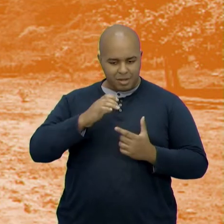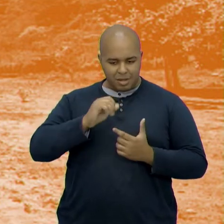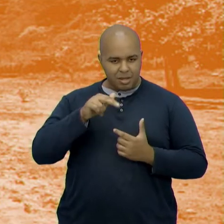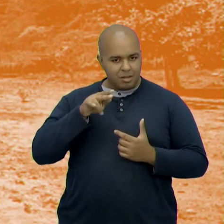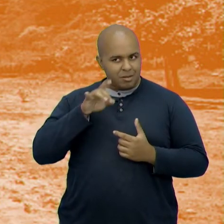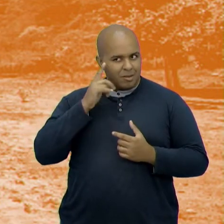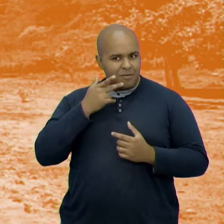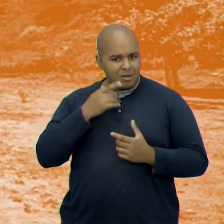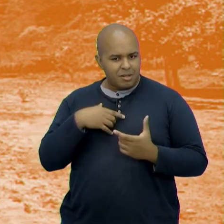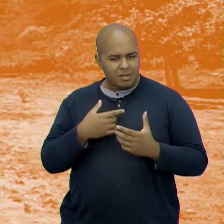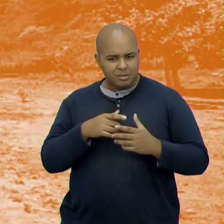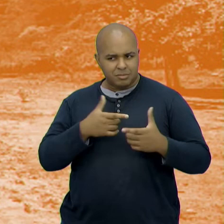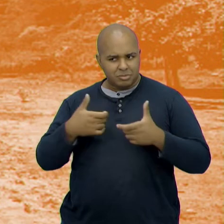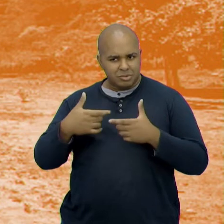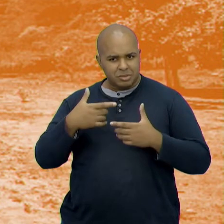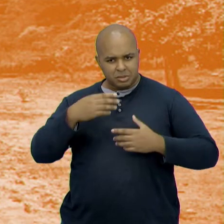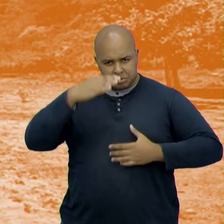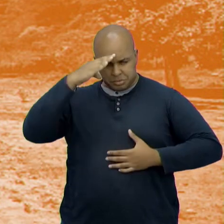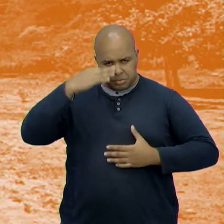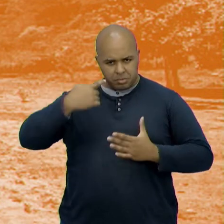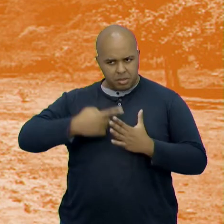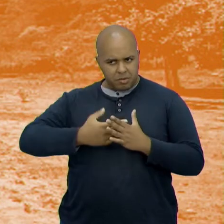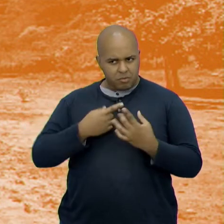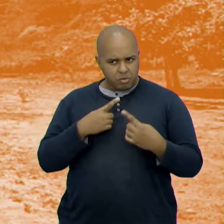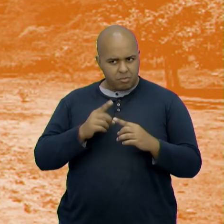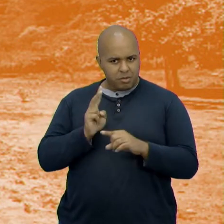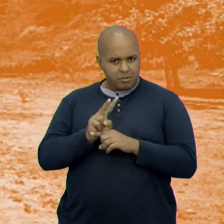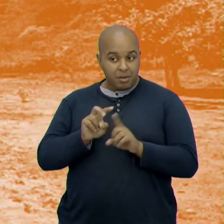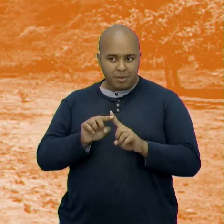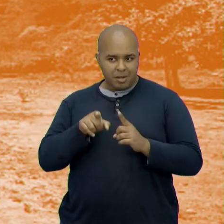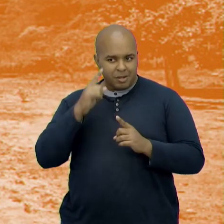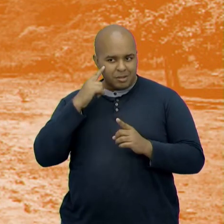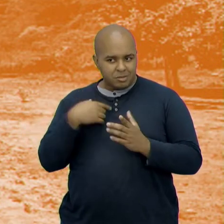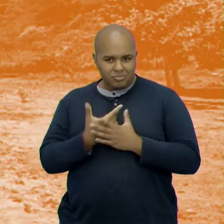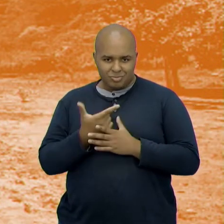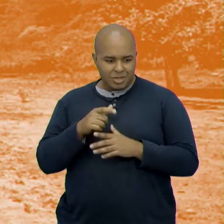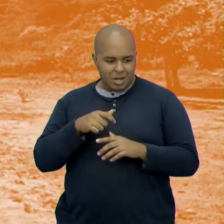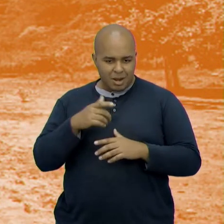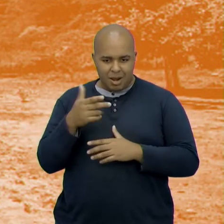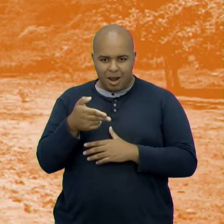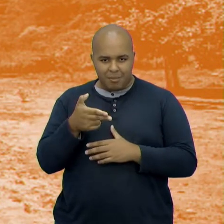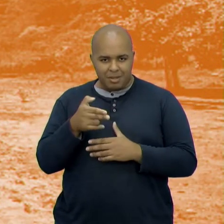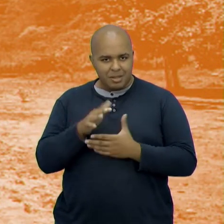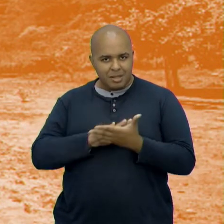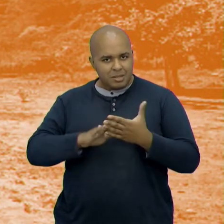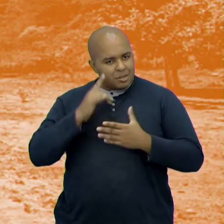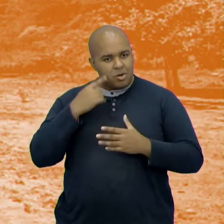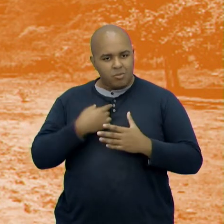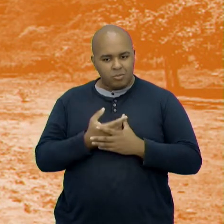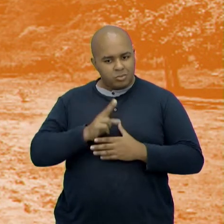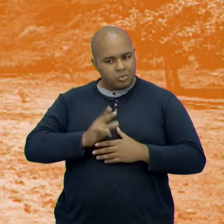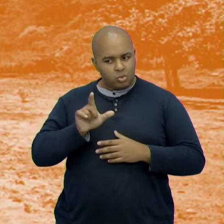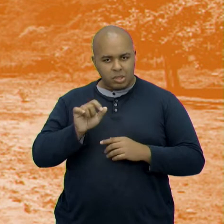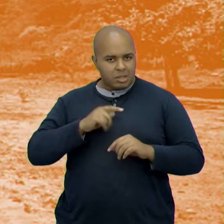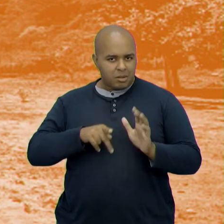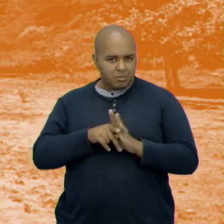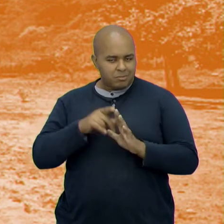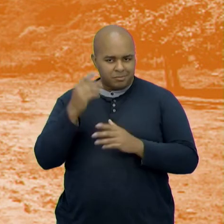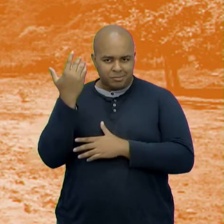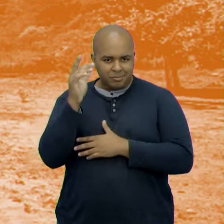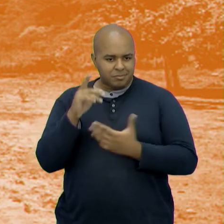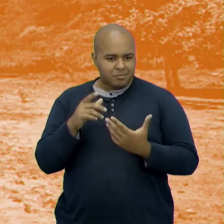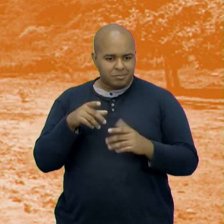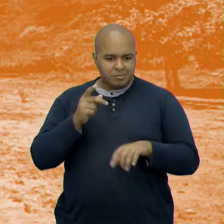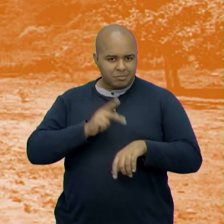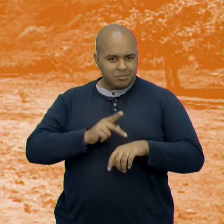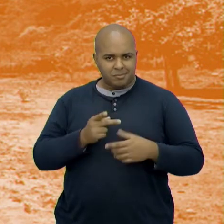né? Eu falo guerrilheiros porque eles se posicionaram para se defender, mas eles não tinham arma nenhuma. Se defendiam com as armas que eles tinham, pedaços de